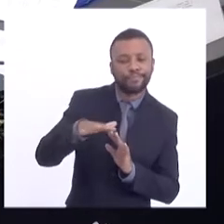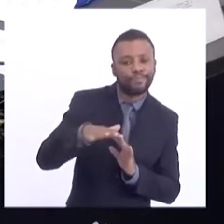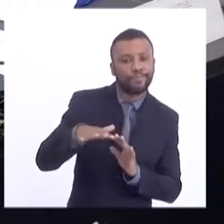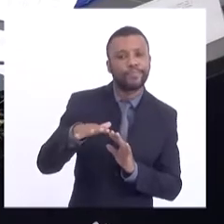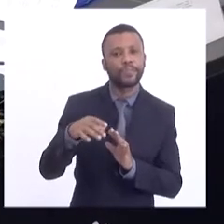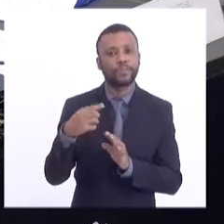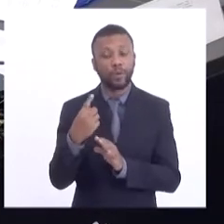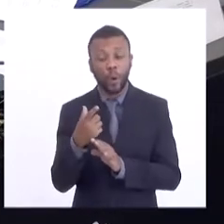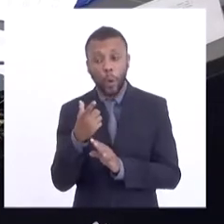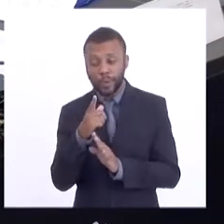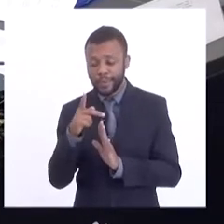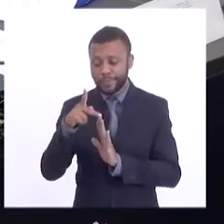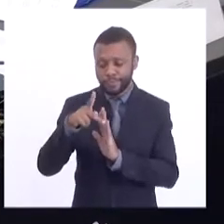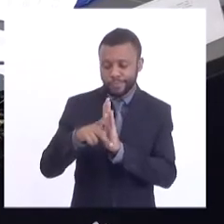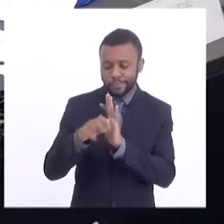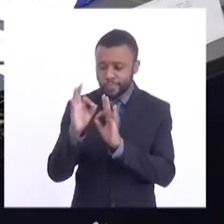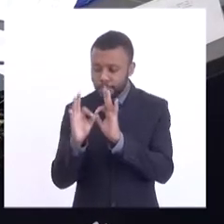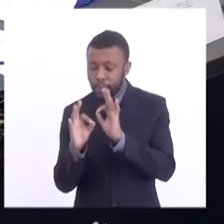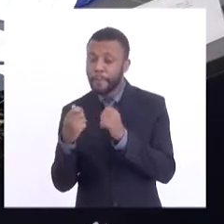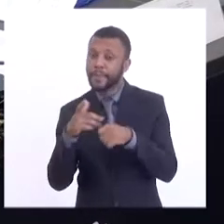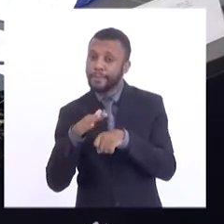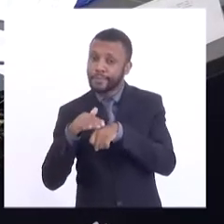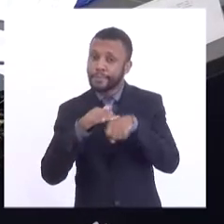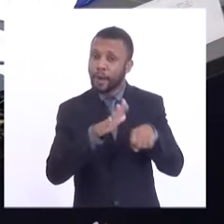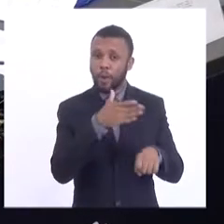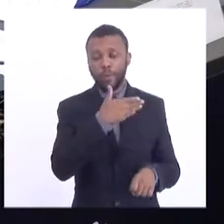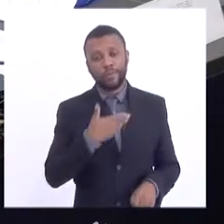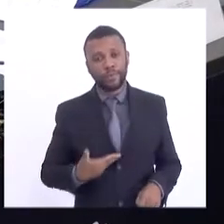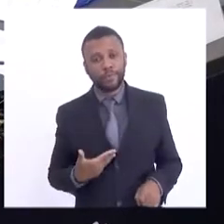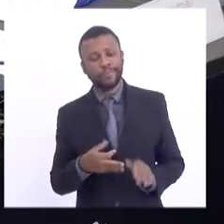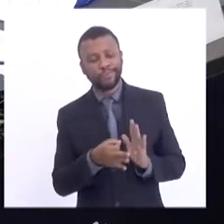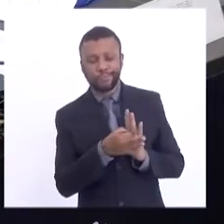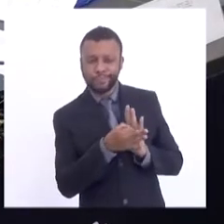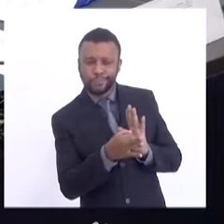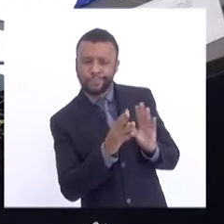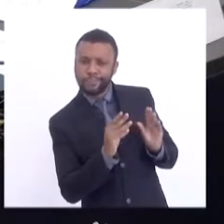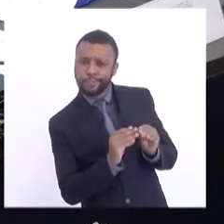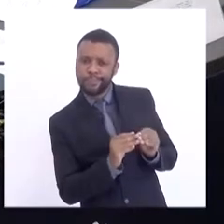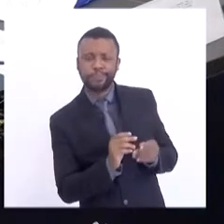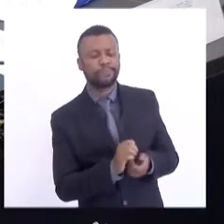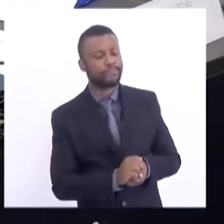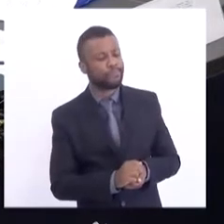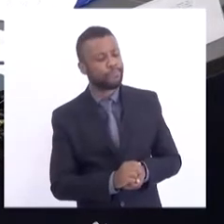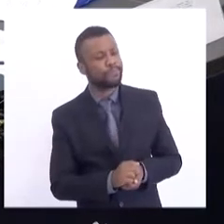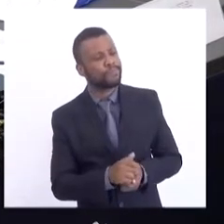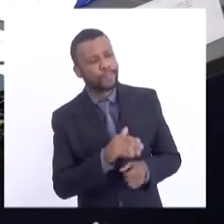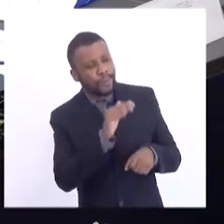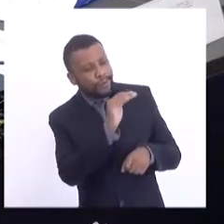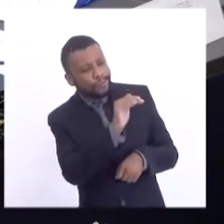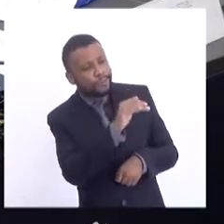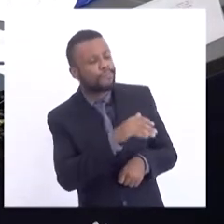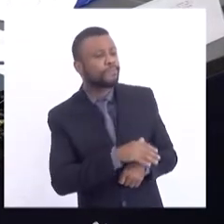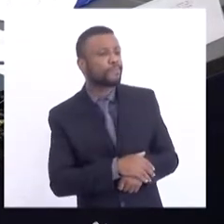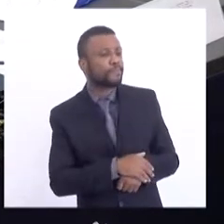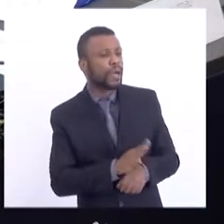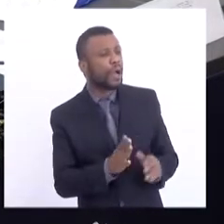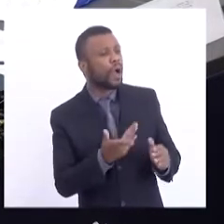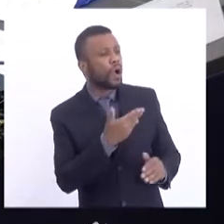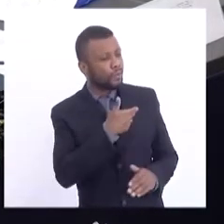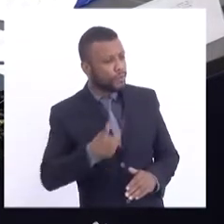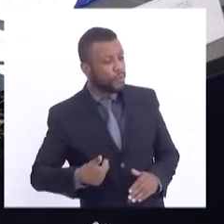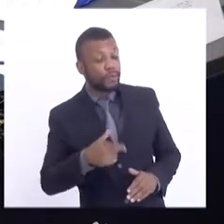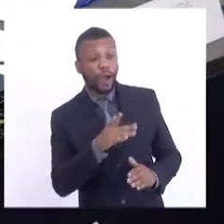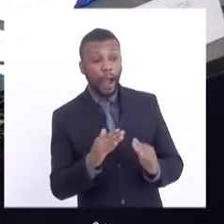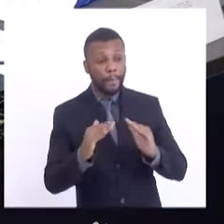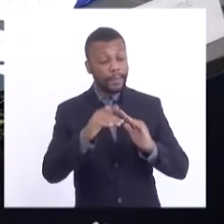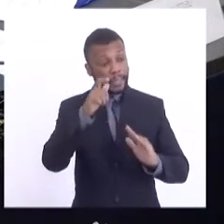que chegar para o governador como sugestão diz assim Governador lá a habitação de interesse social